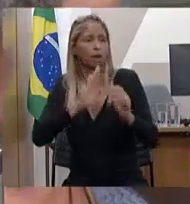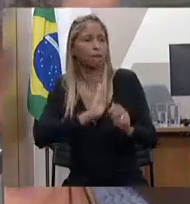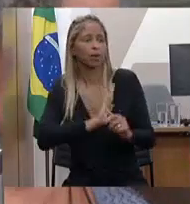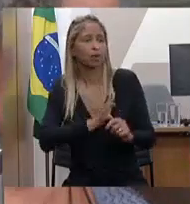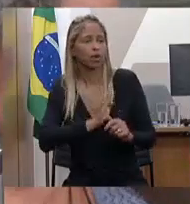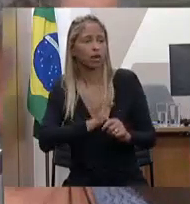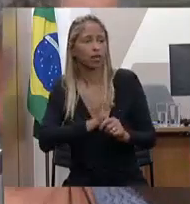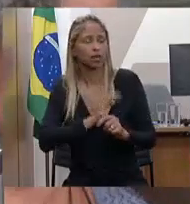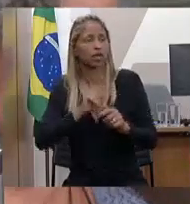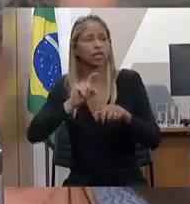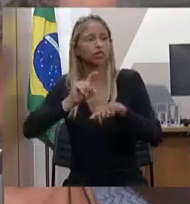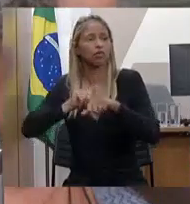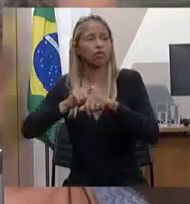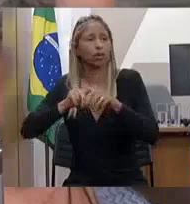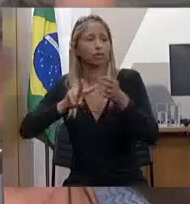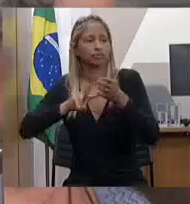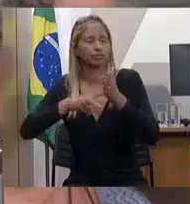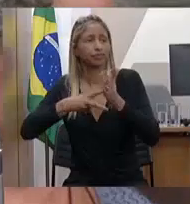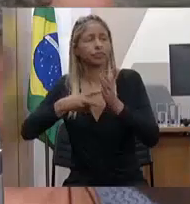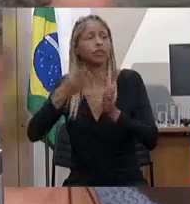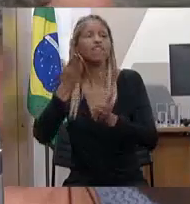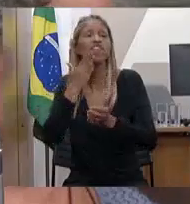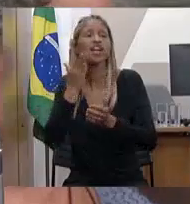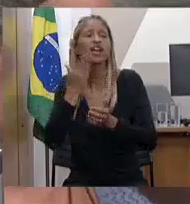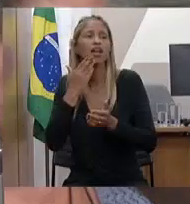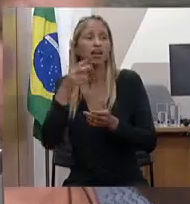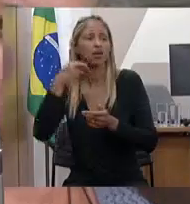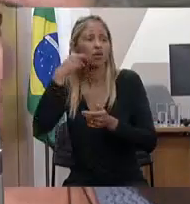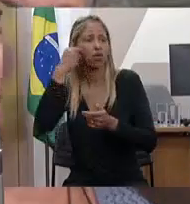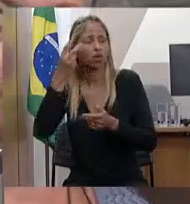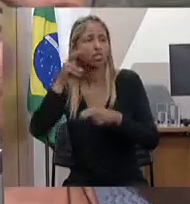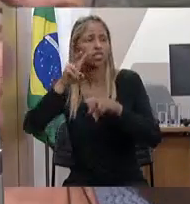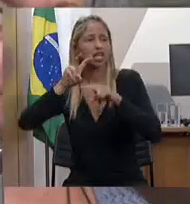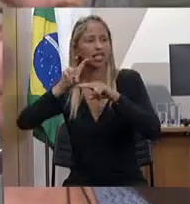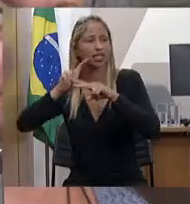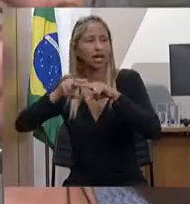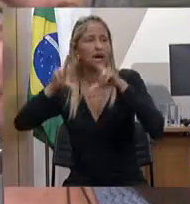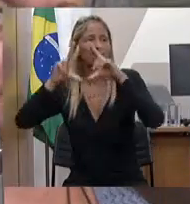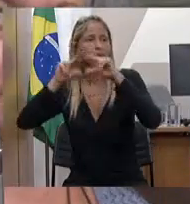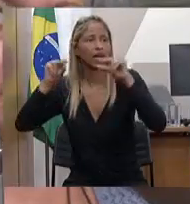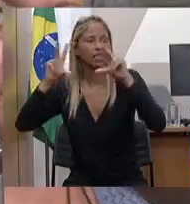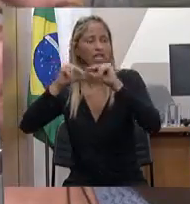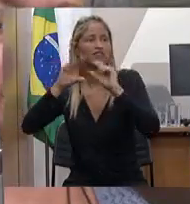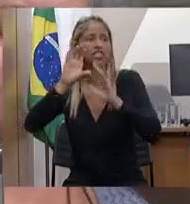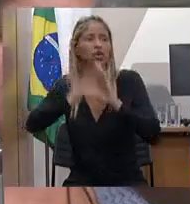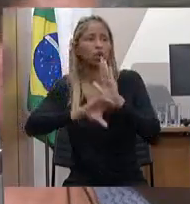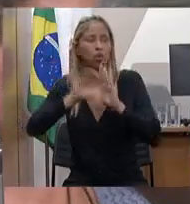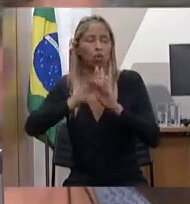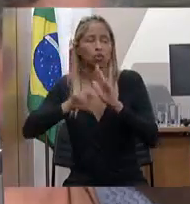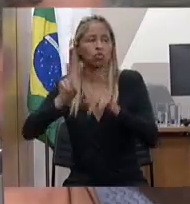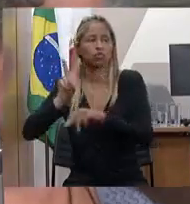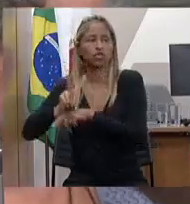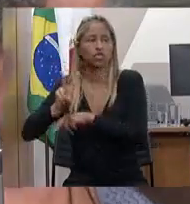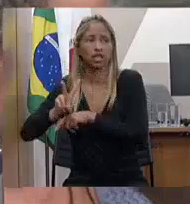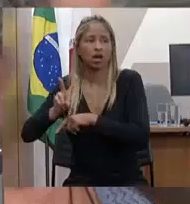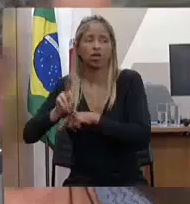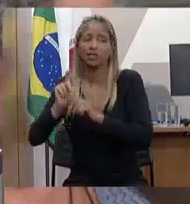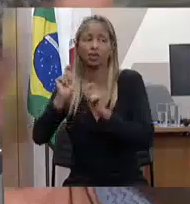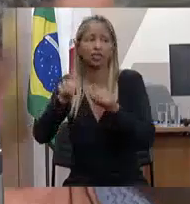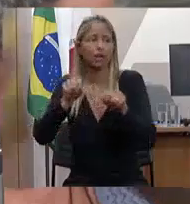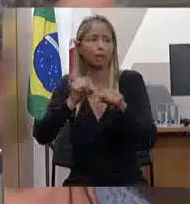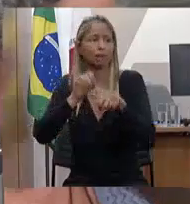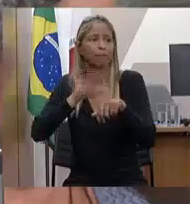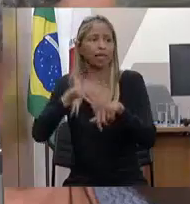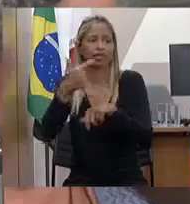que o movimento sindical tem que tomar vergonha na cara e senta lá em Brasília e mandar fazer concurso fiscal não dá é só